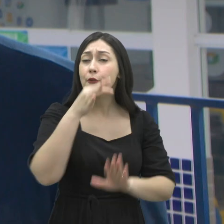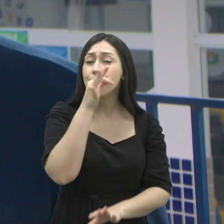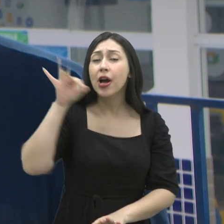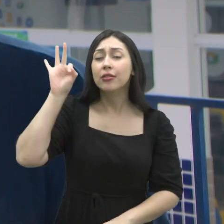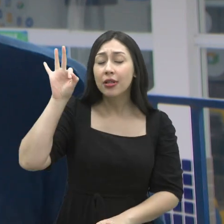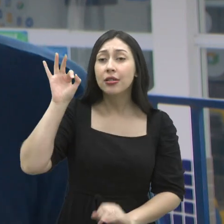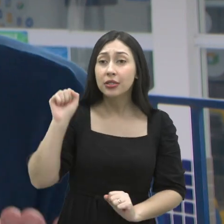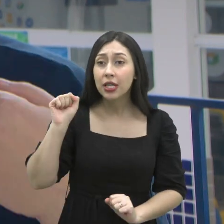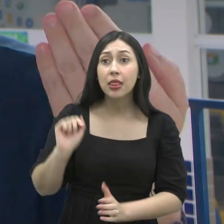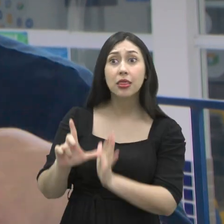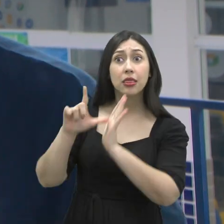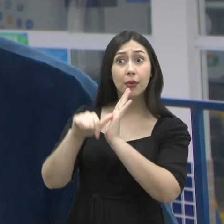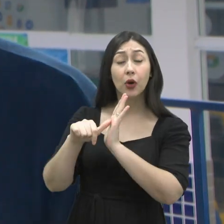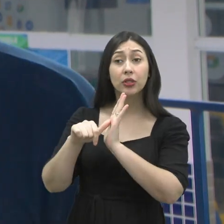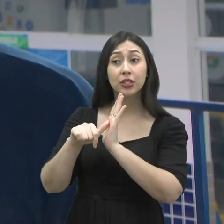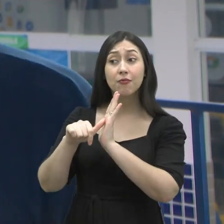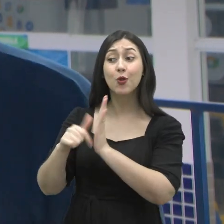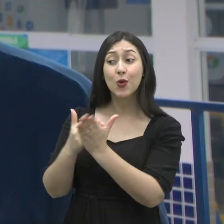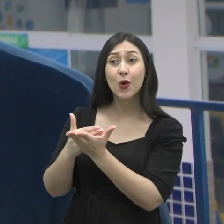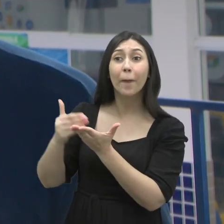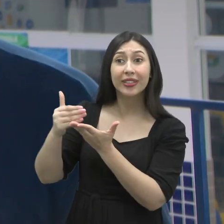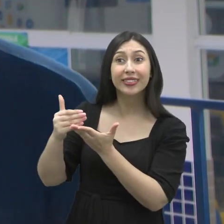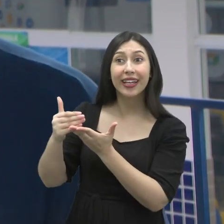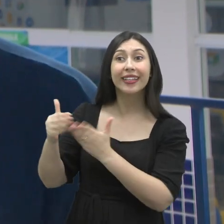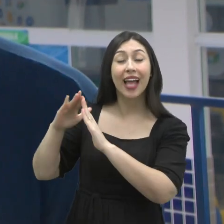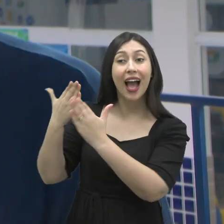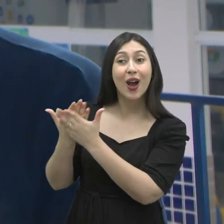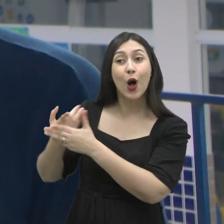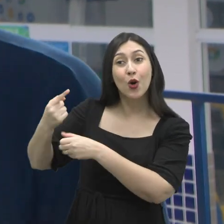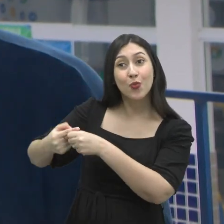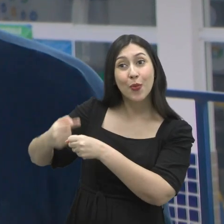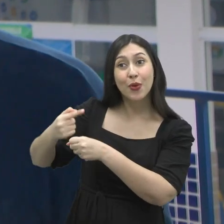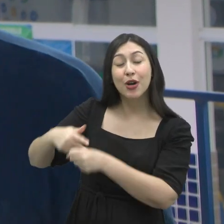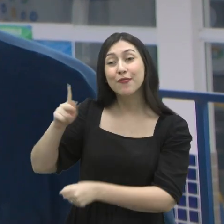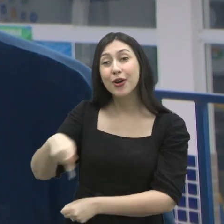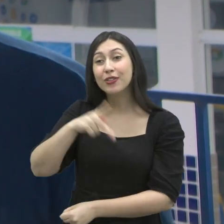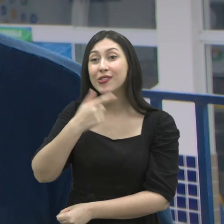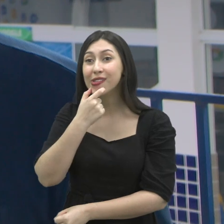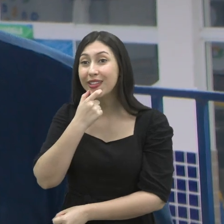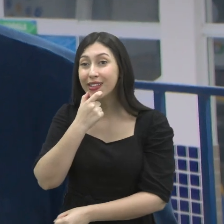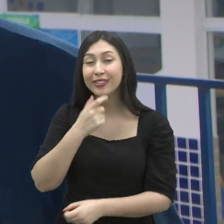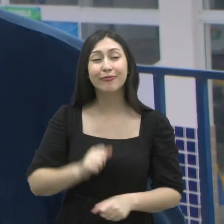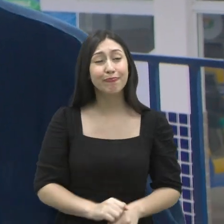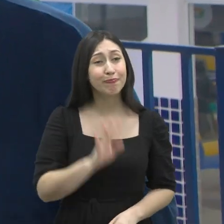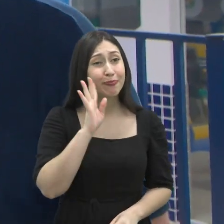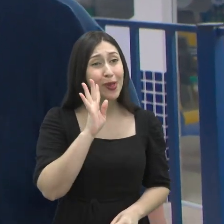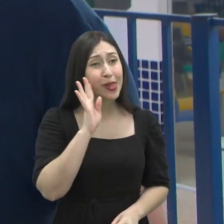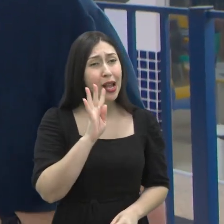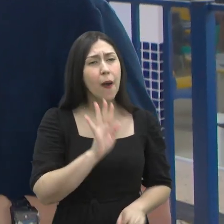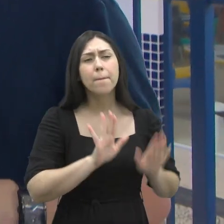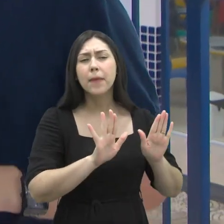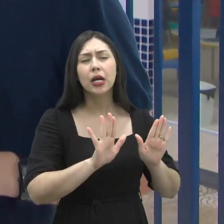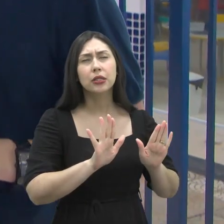governo do estado. Depois ingressei aqui na rede municipal, como professor de inglês para os anos iniciais. Que legal. E como é o seu